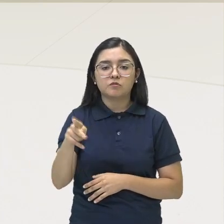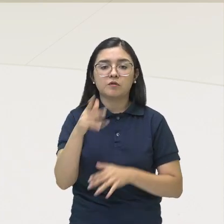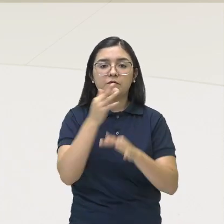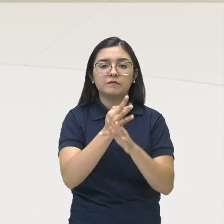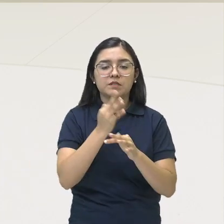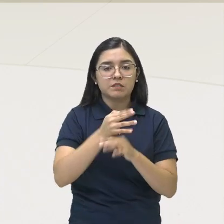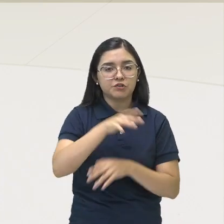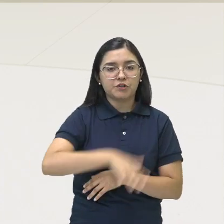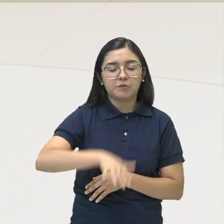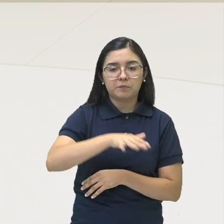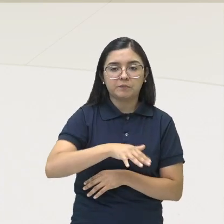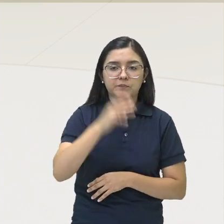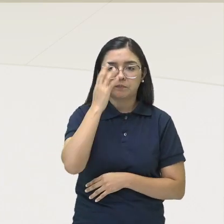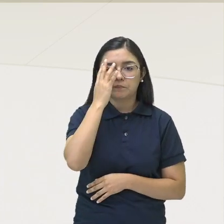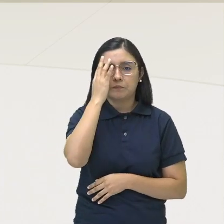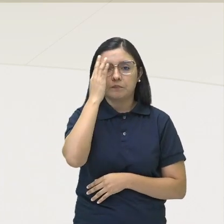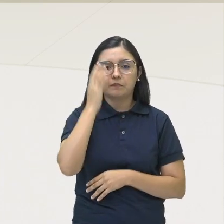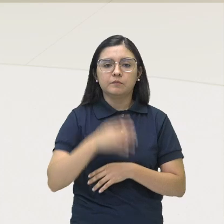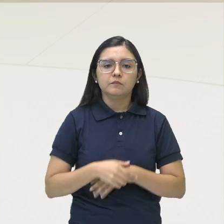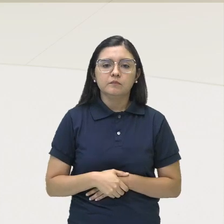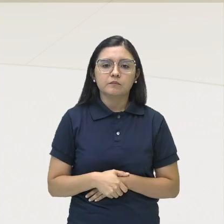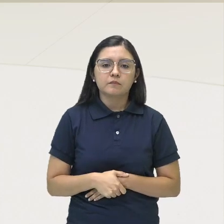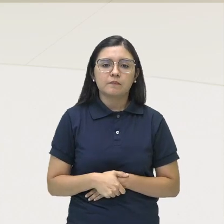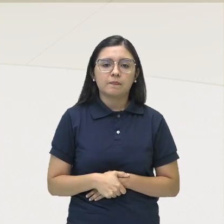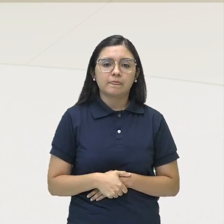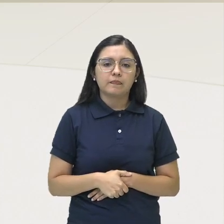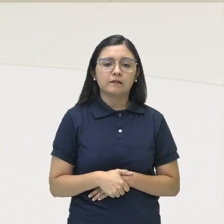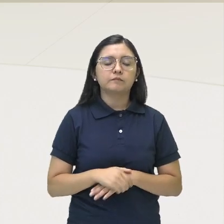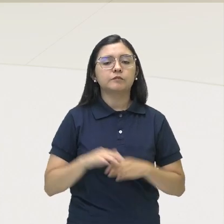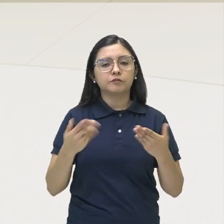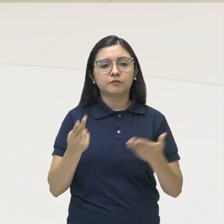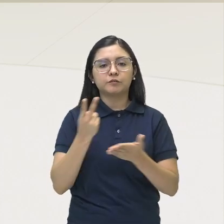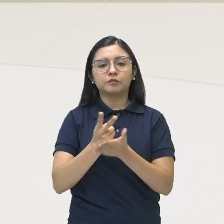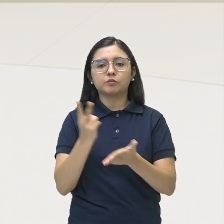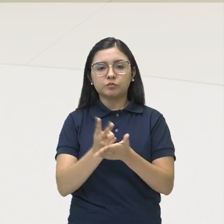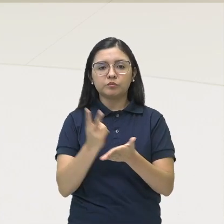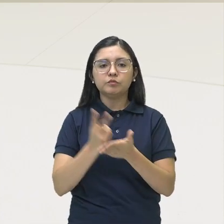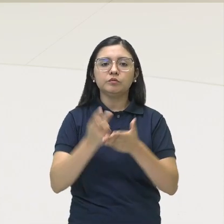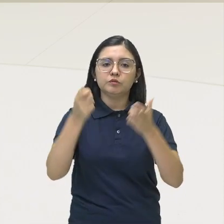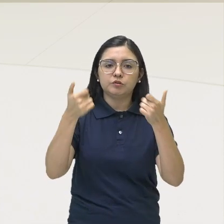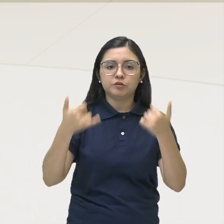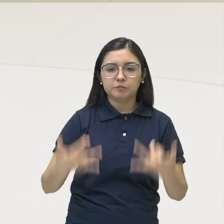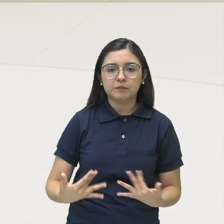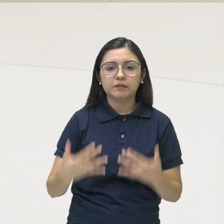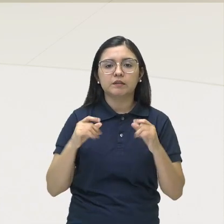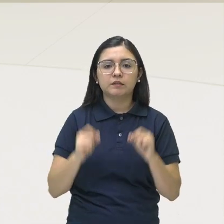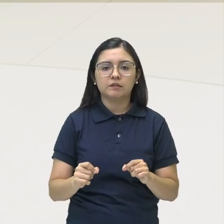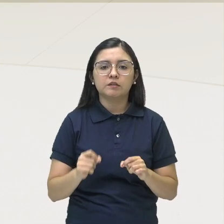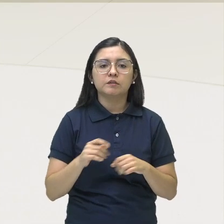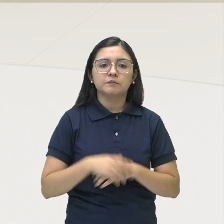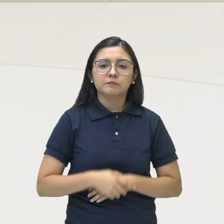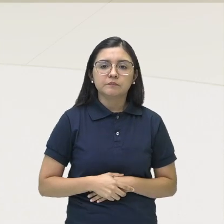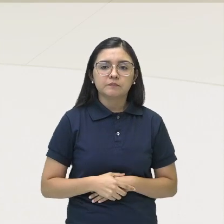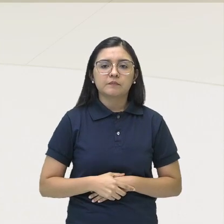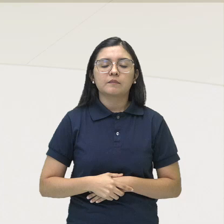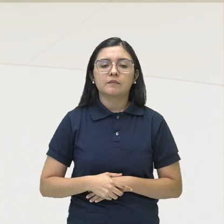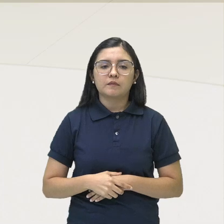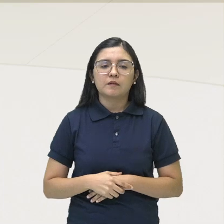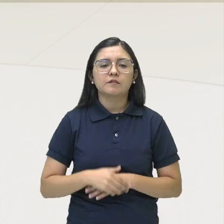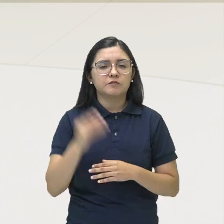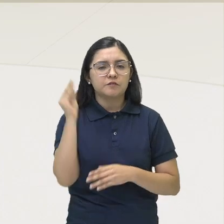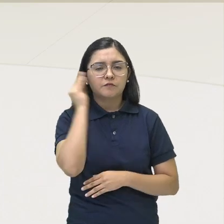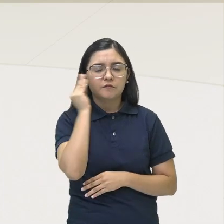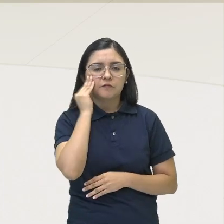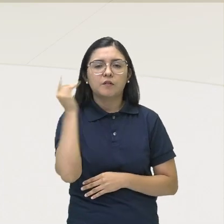física geral. Tá? Bom, a gente vai continuar agora falando um pouquinho mais da Marie, né? A gente já viu que ela ganhou o